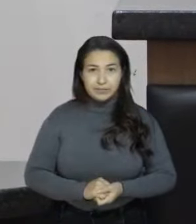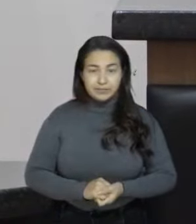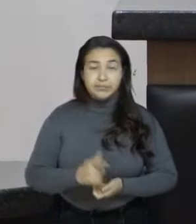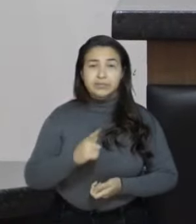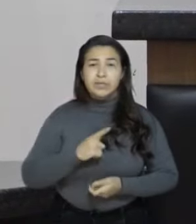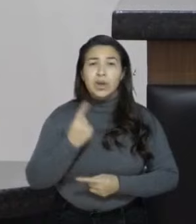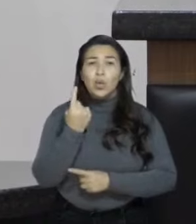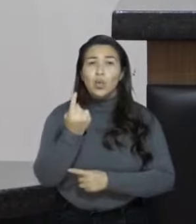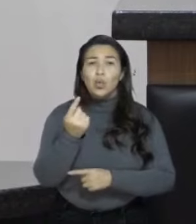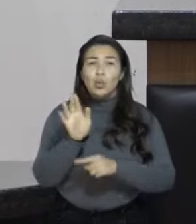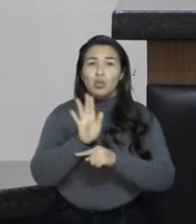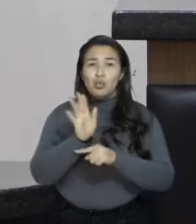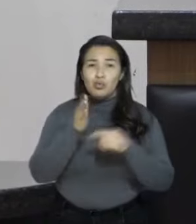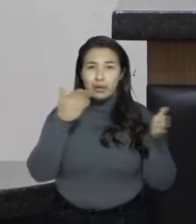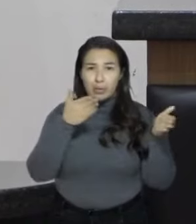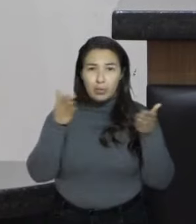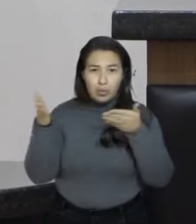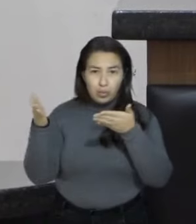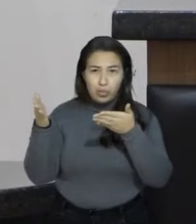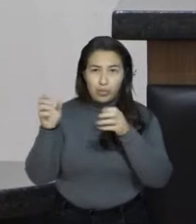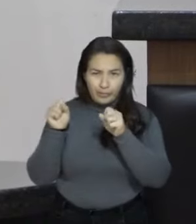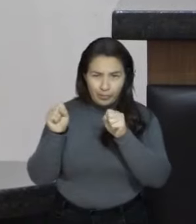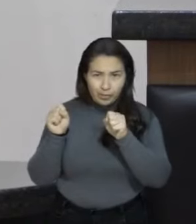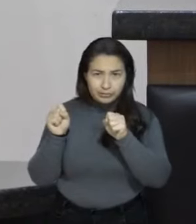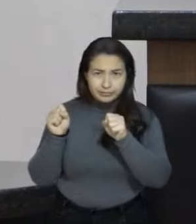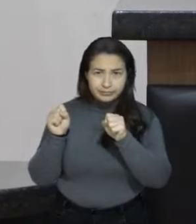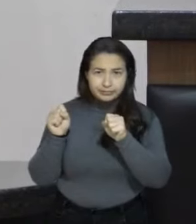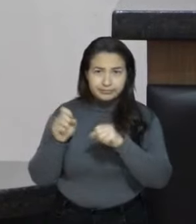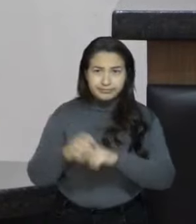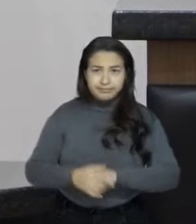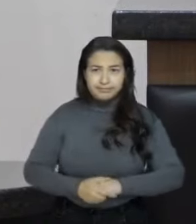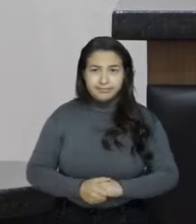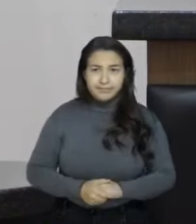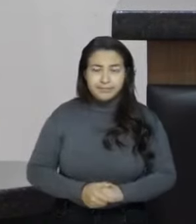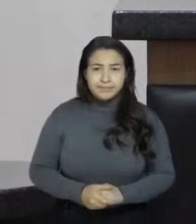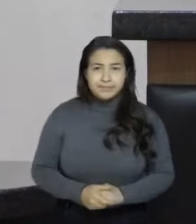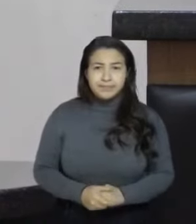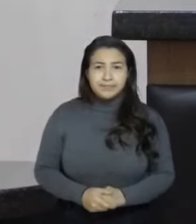vídeozinho Se a gente pudesse passar Ele gostaria